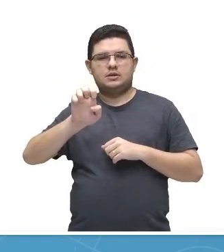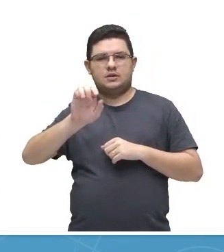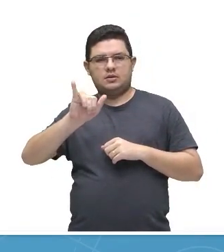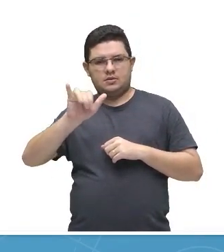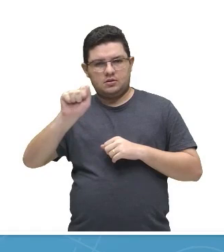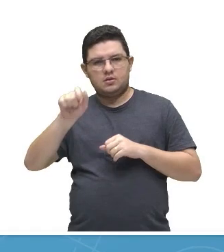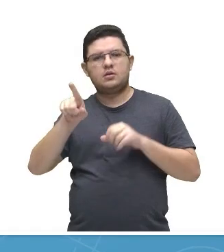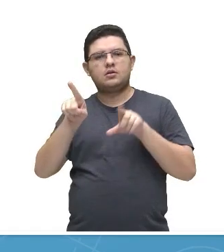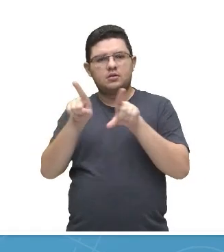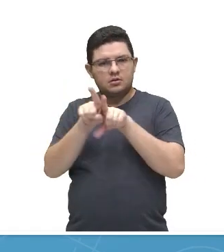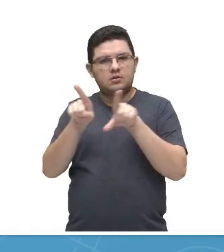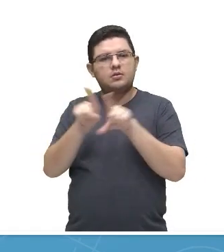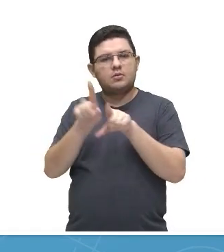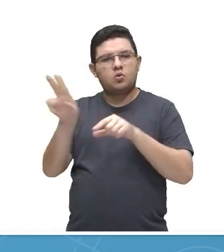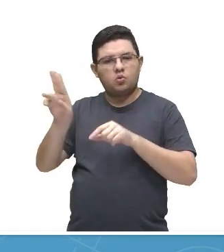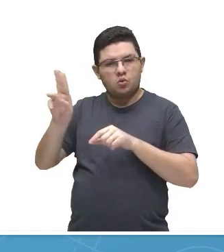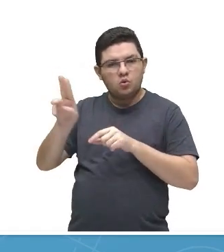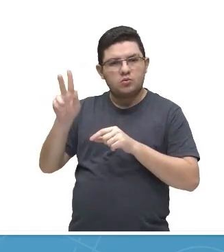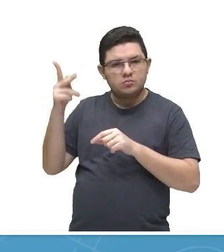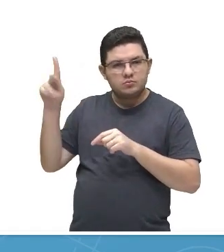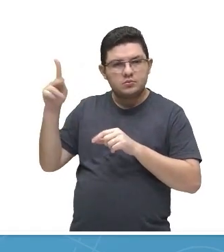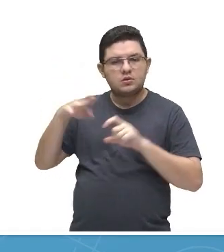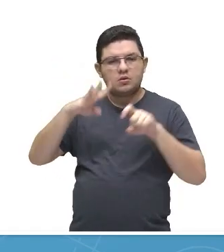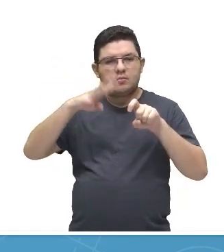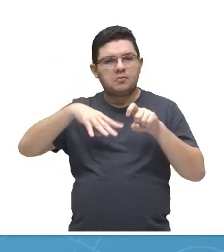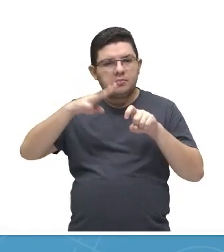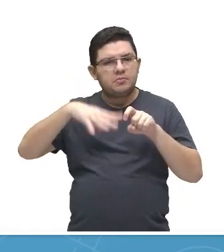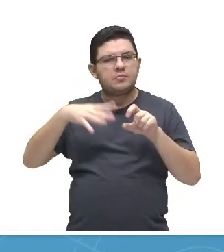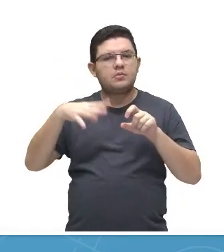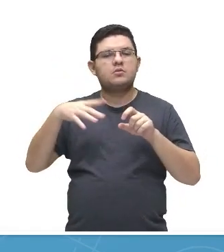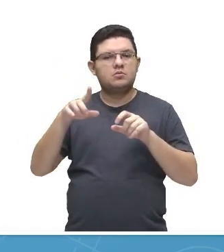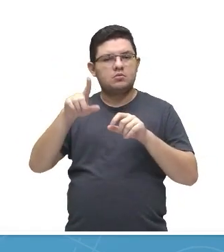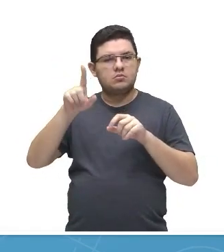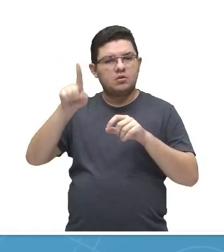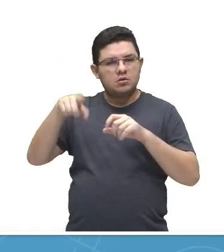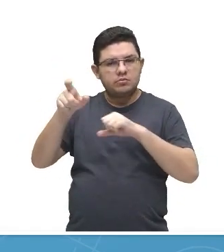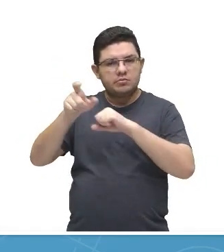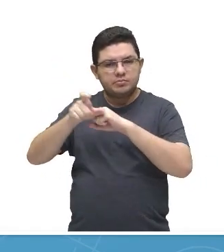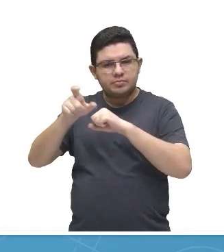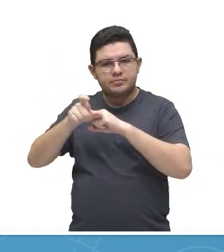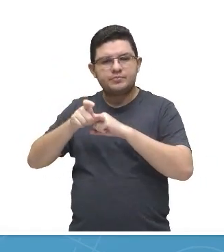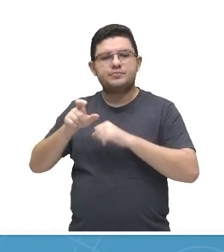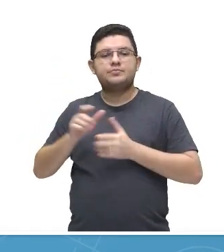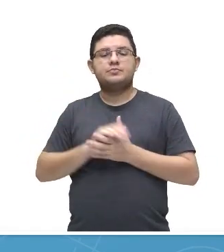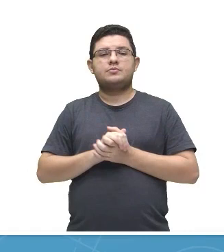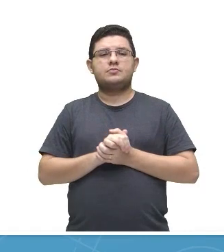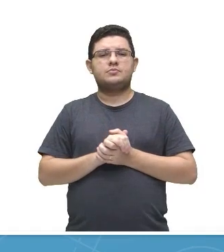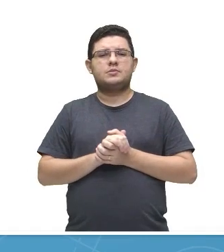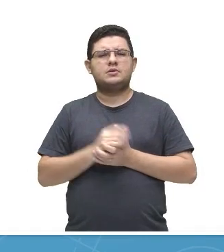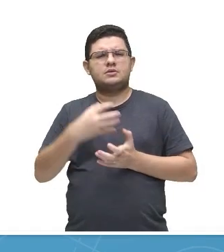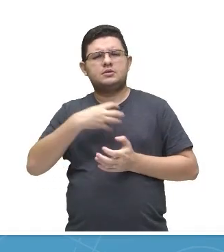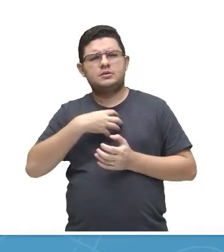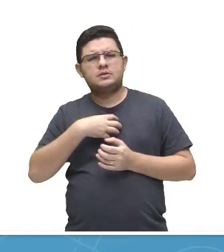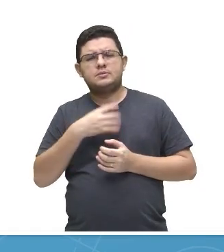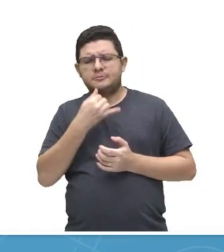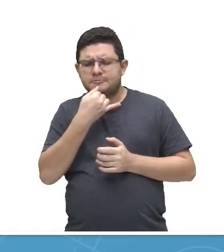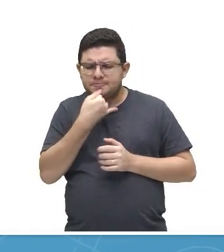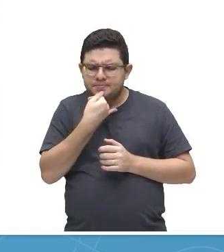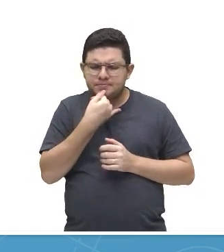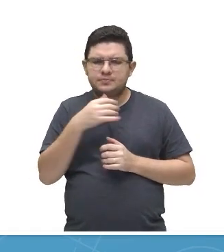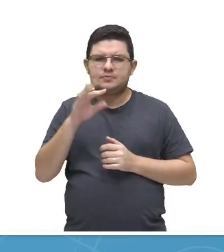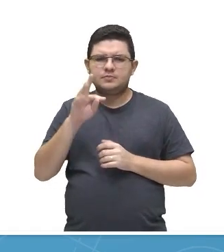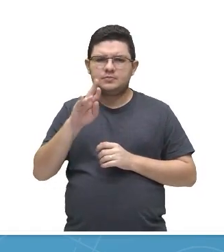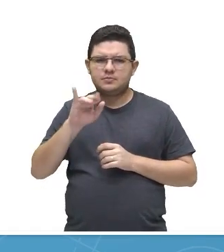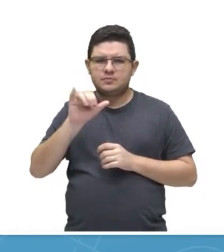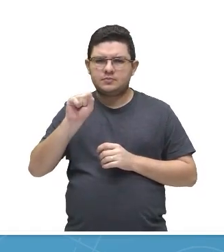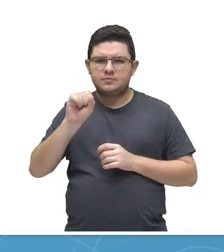este ser, né, mitológico, mas está nomeando. Tristeza, tristeza já é uma palavra que